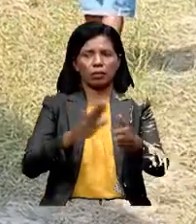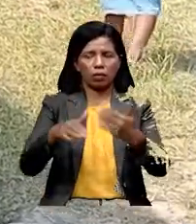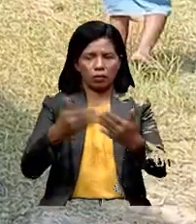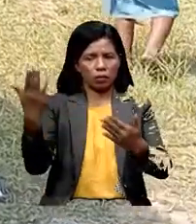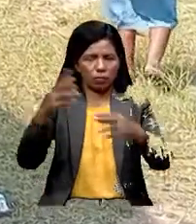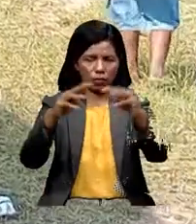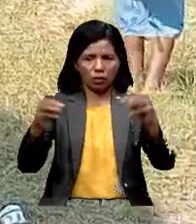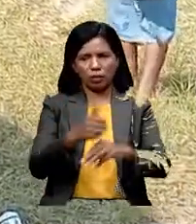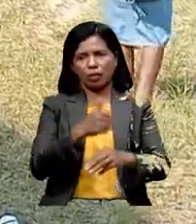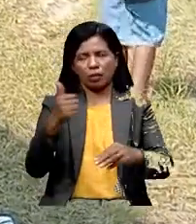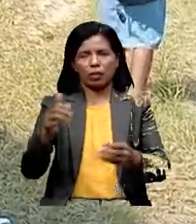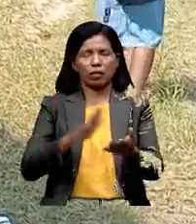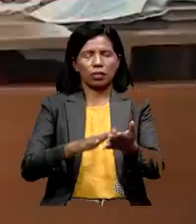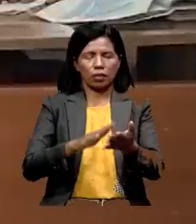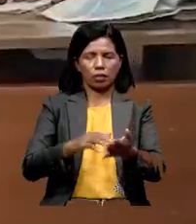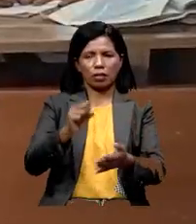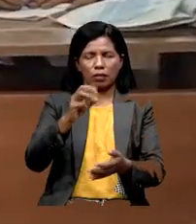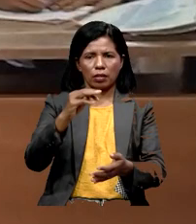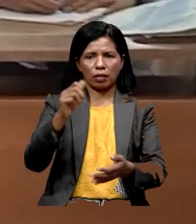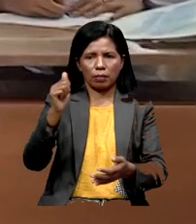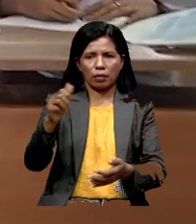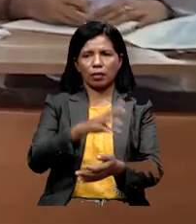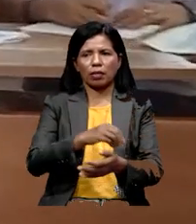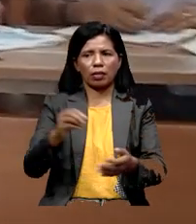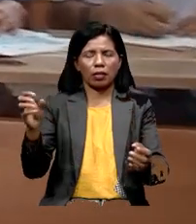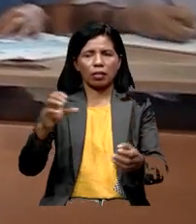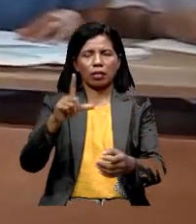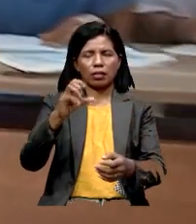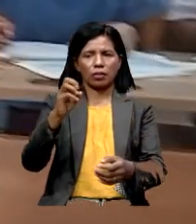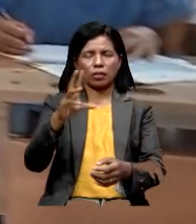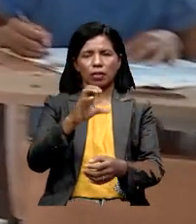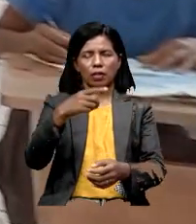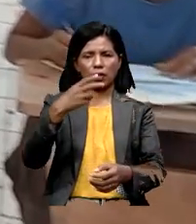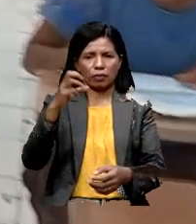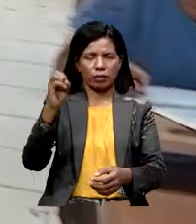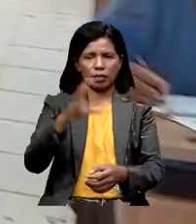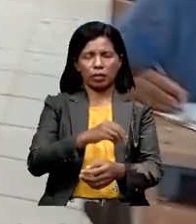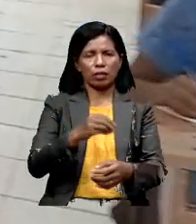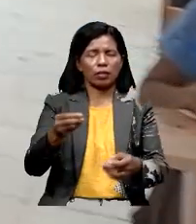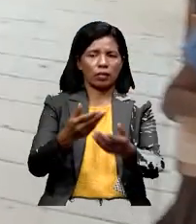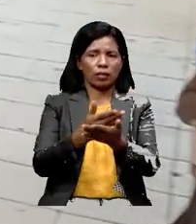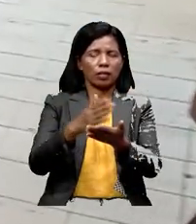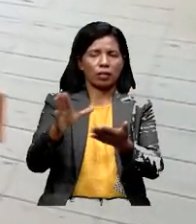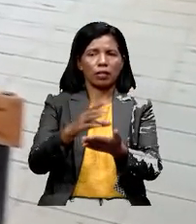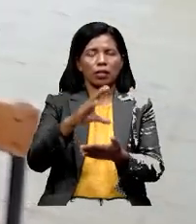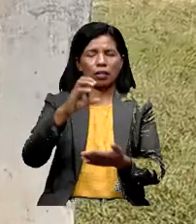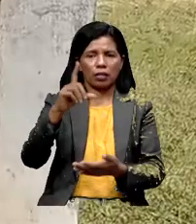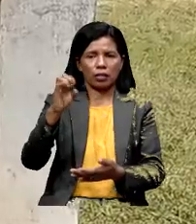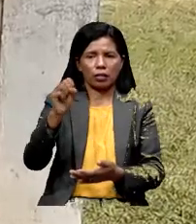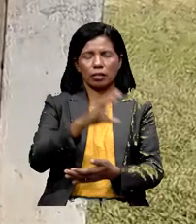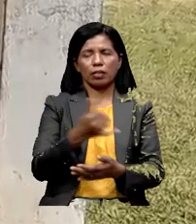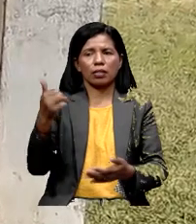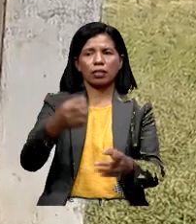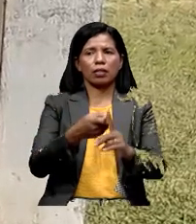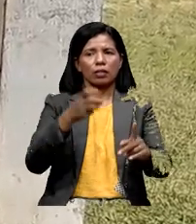município balung, mak escola sekundariu klase paralelu lai soru lai, afasa escola sekundariu geral kalisa wikeke, Sira